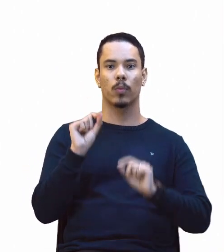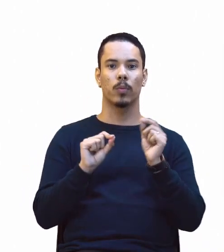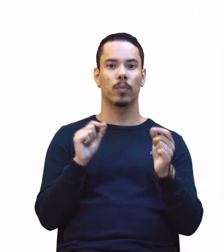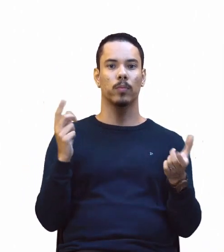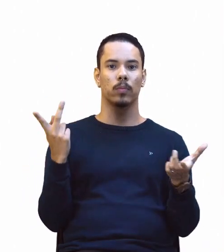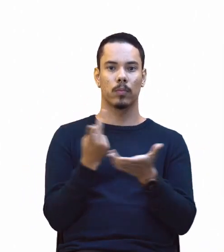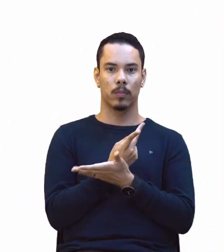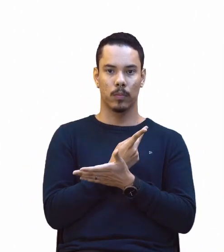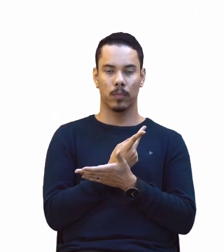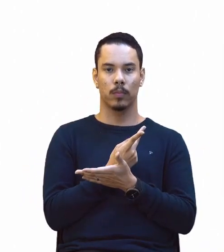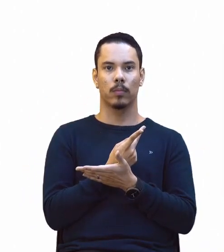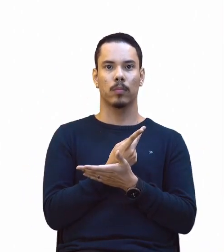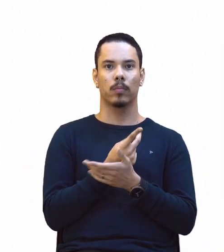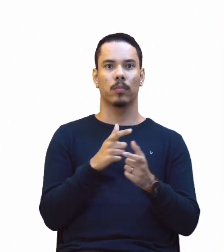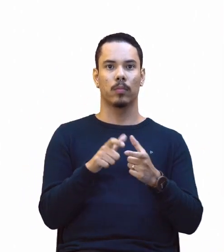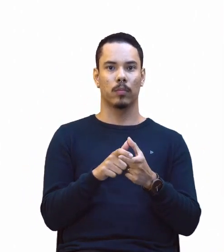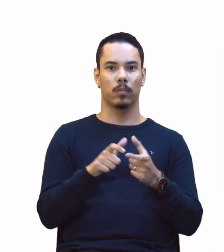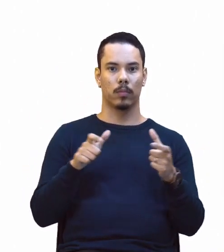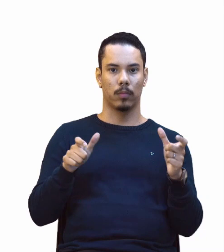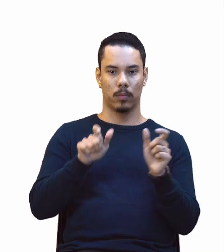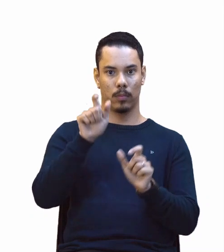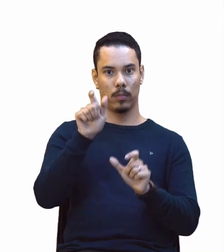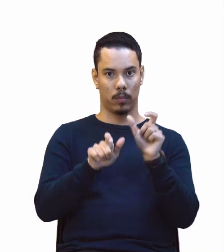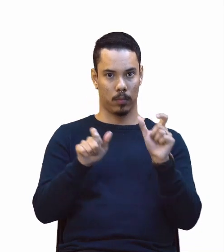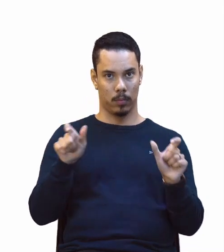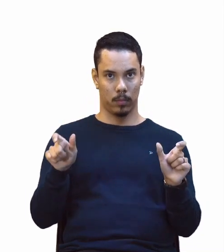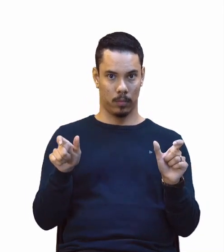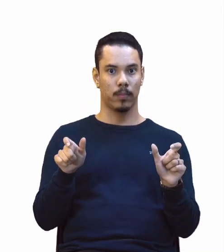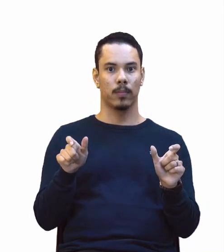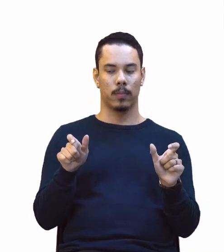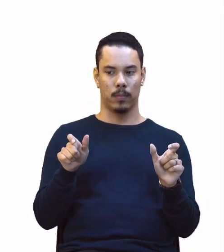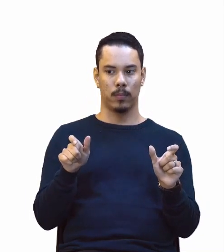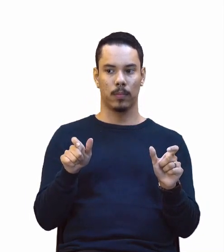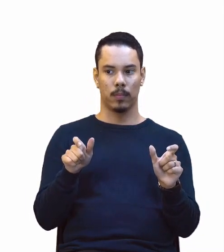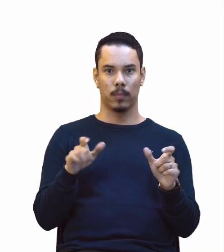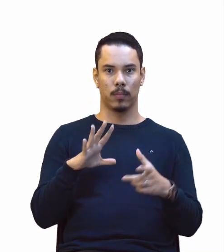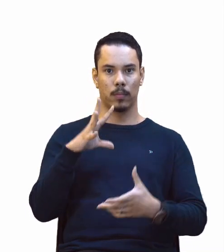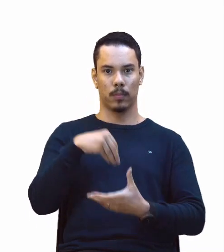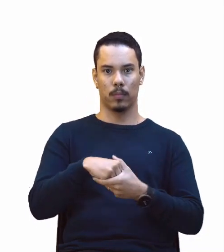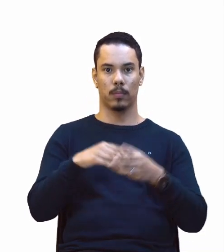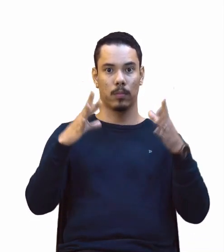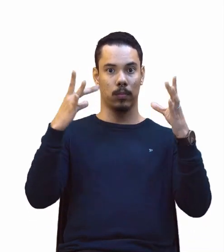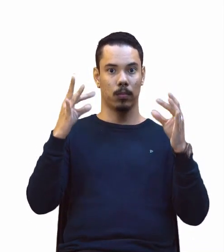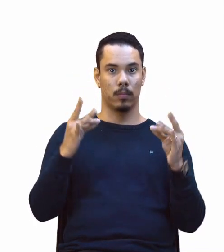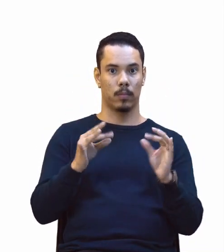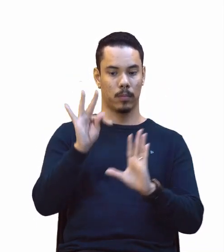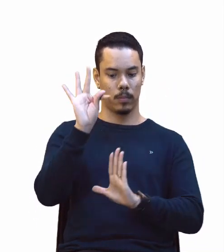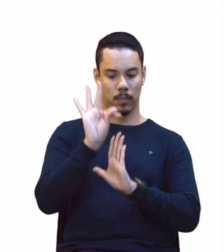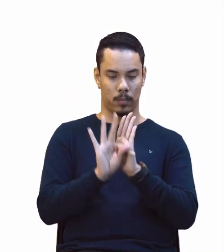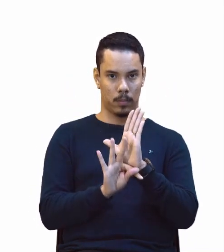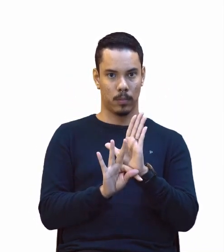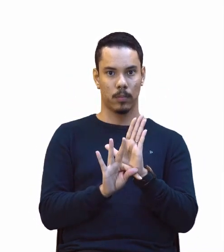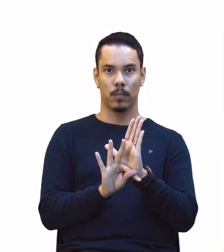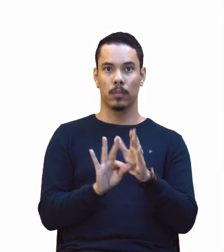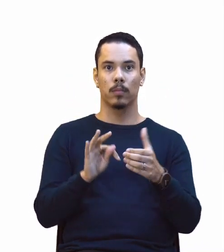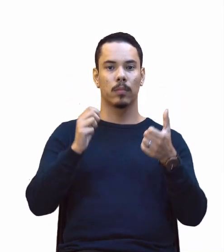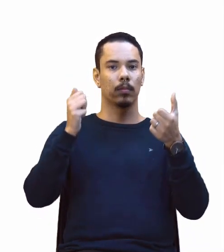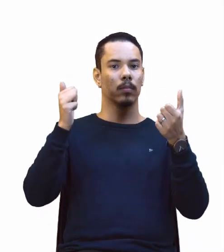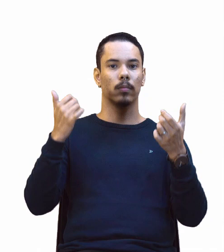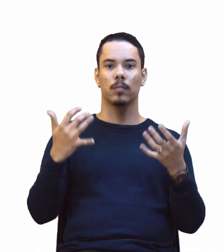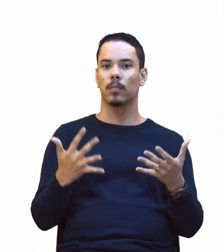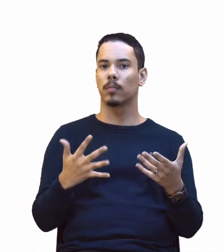a proporção dos cidadãos, de cidadãos descrita no texto, é explicada